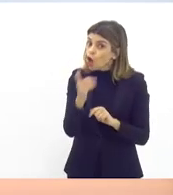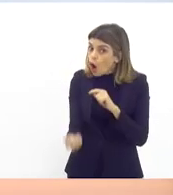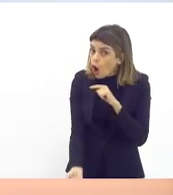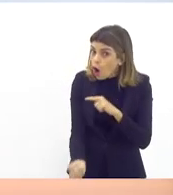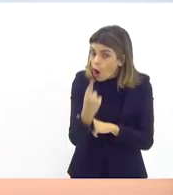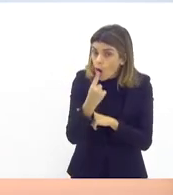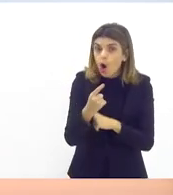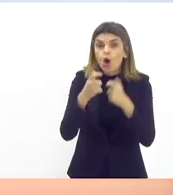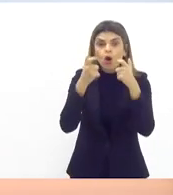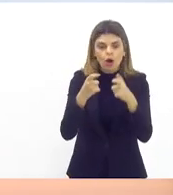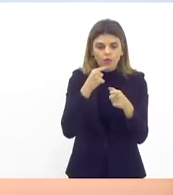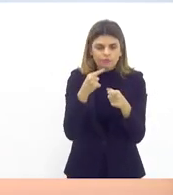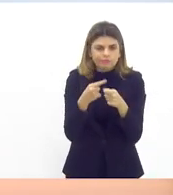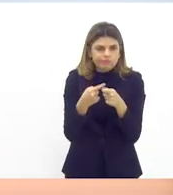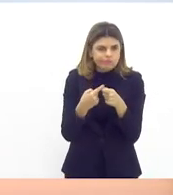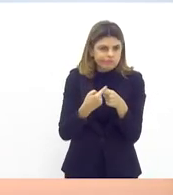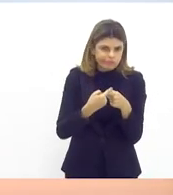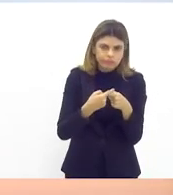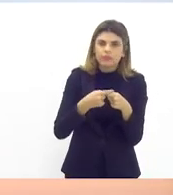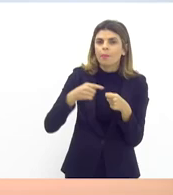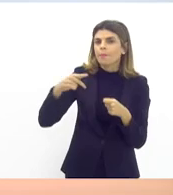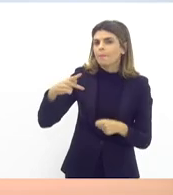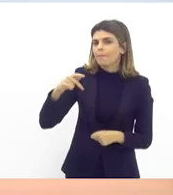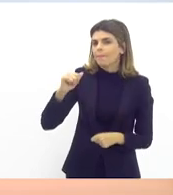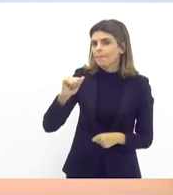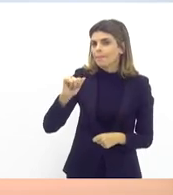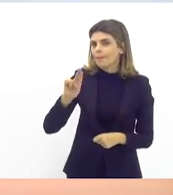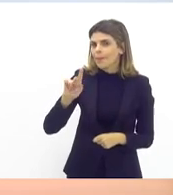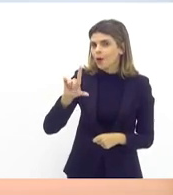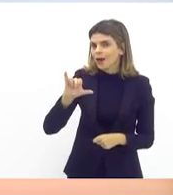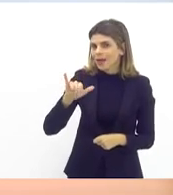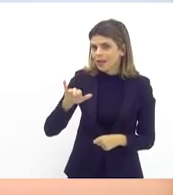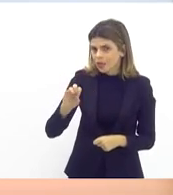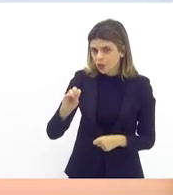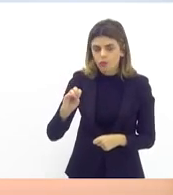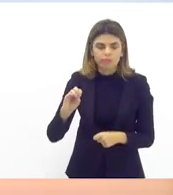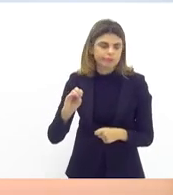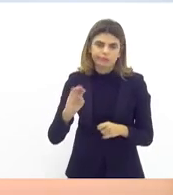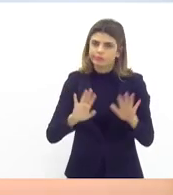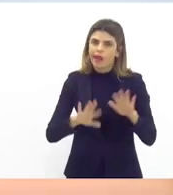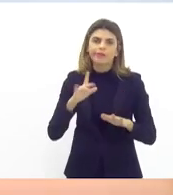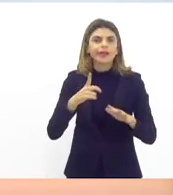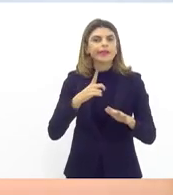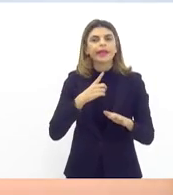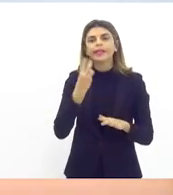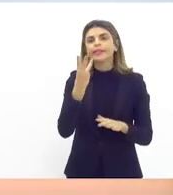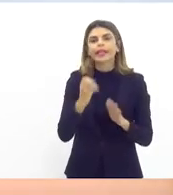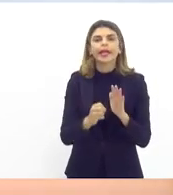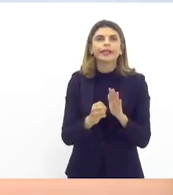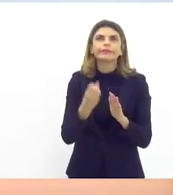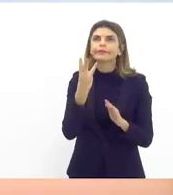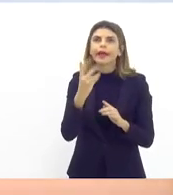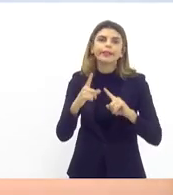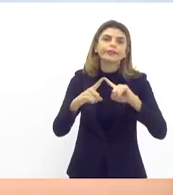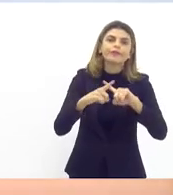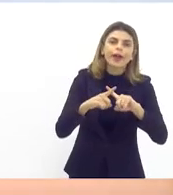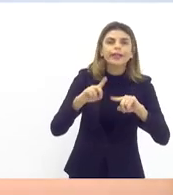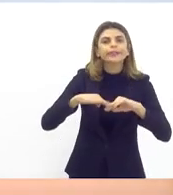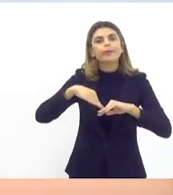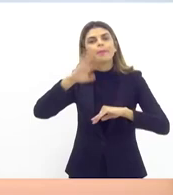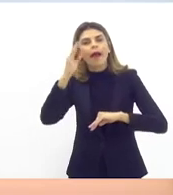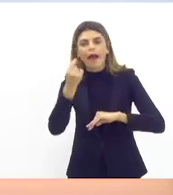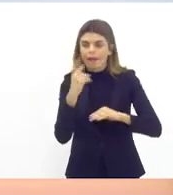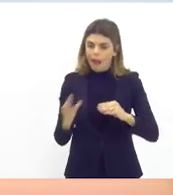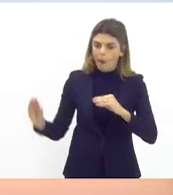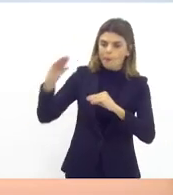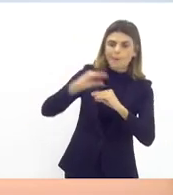para os casos, só tem caso de município, não tem nenhum caso de nenhum estado, que tem mais de 3 vezes a média nacional de receita per capita. Nesses casos não tem